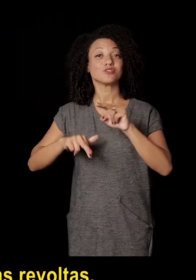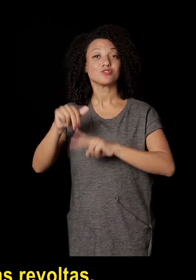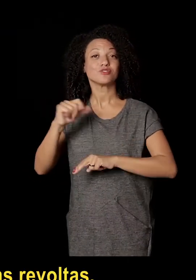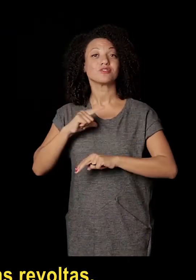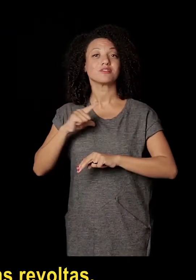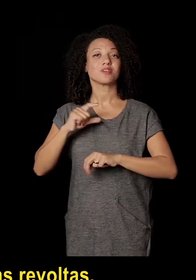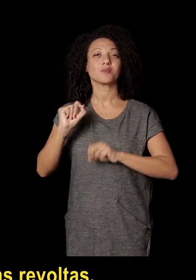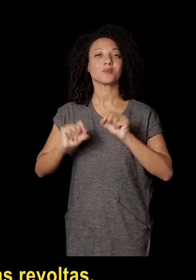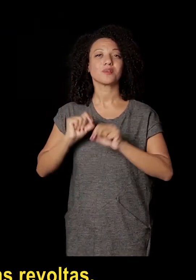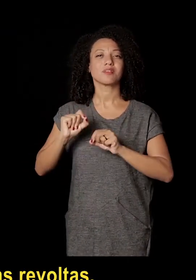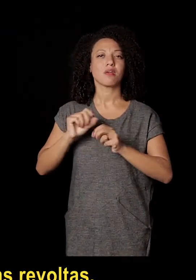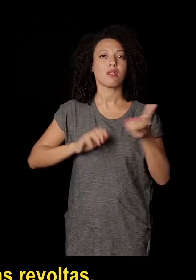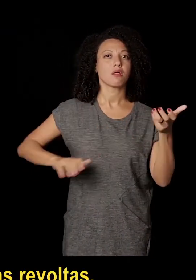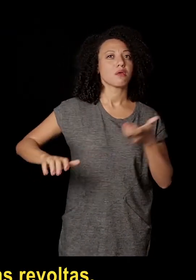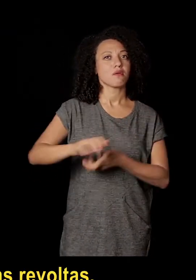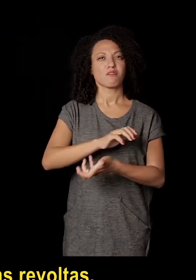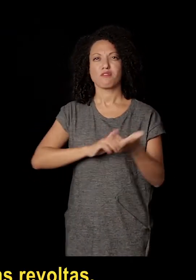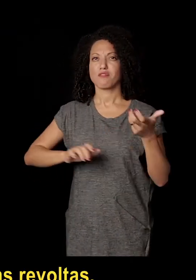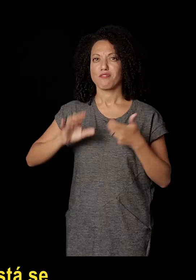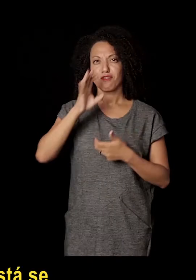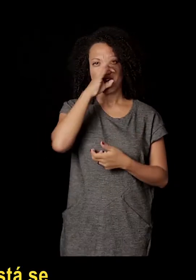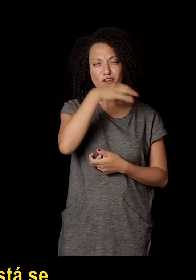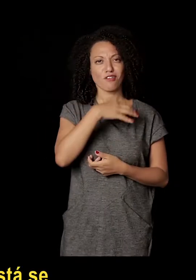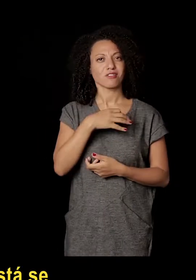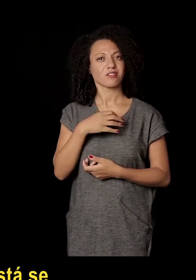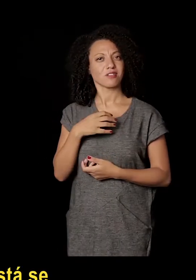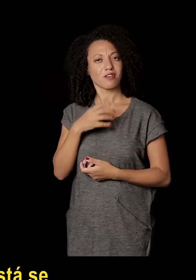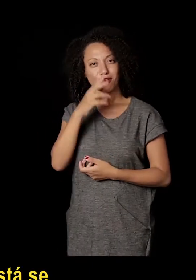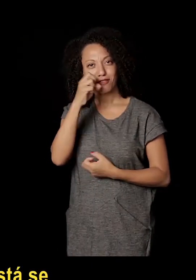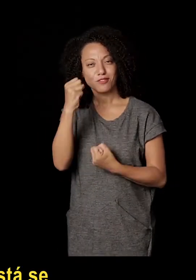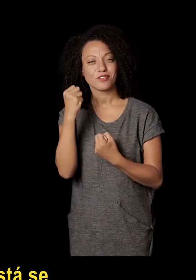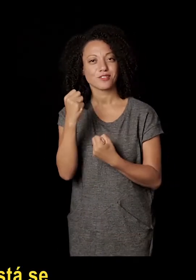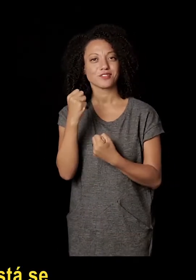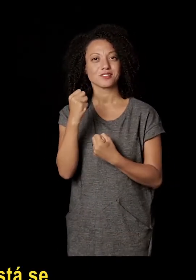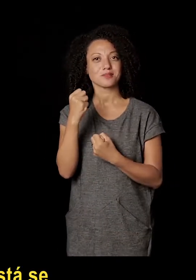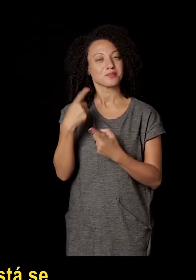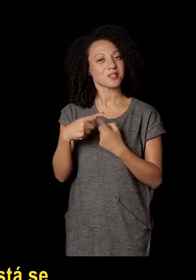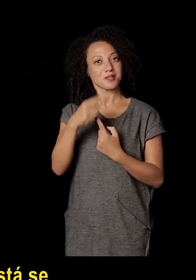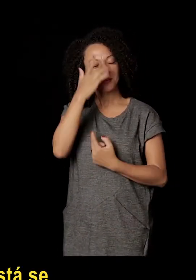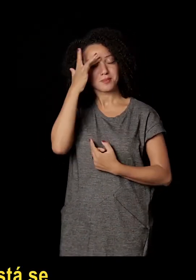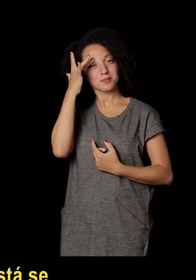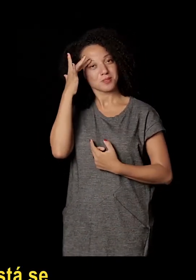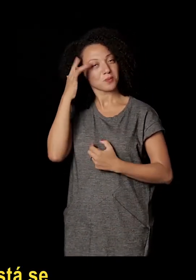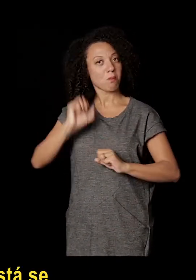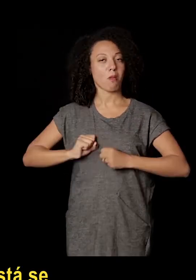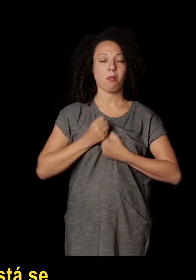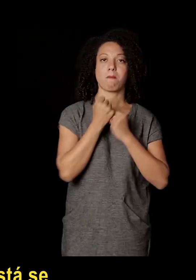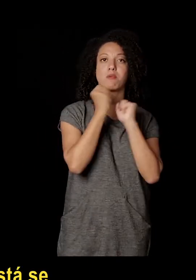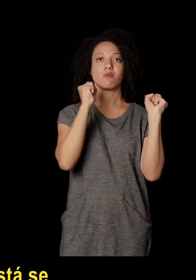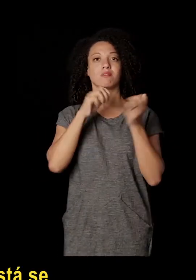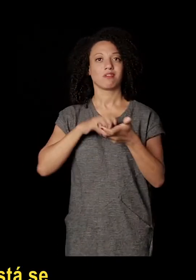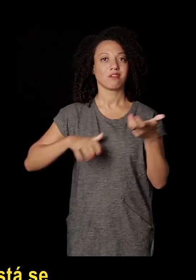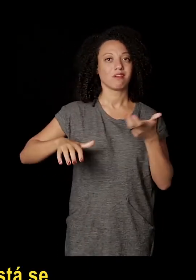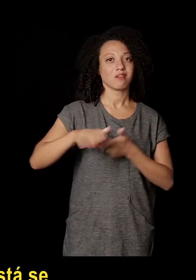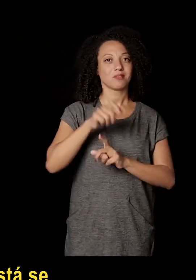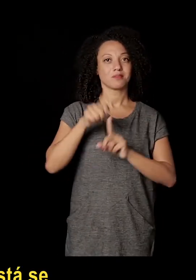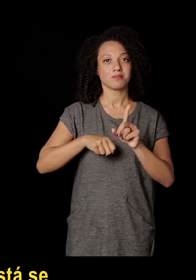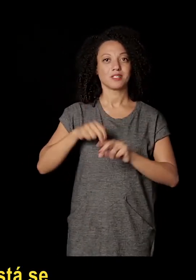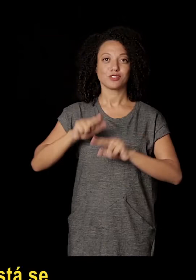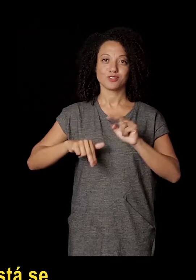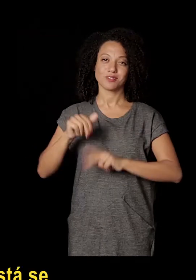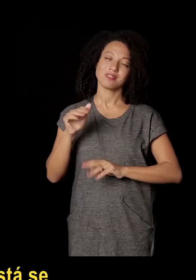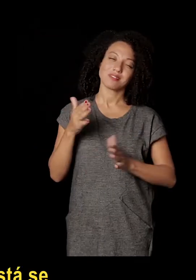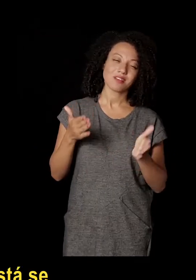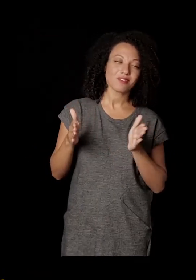Não, é porque junho é o mês das revoltas, é o mês da força de quem está se revoltando nesse país, agora